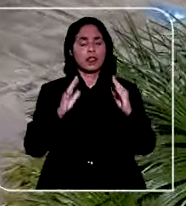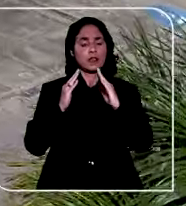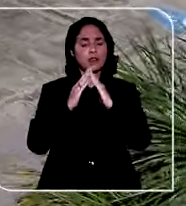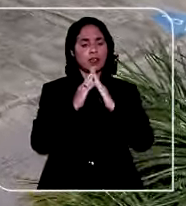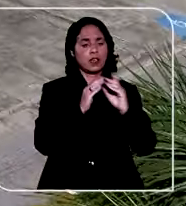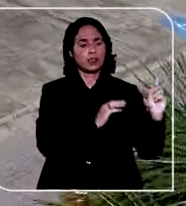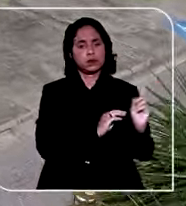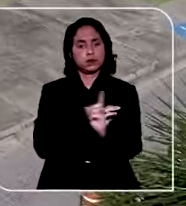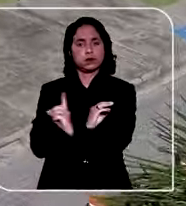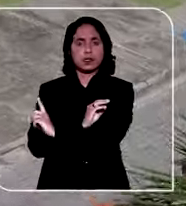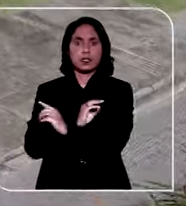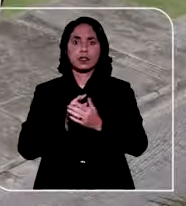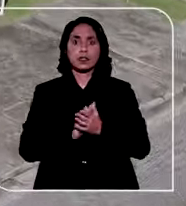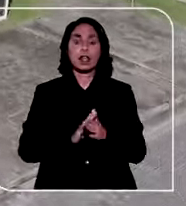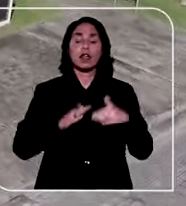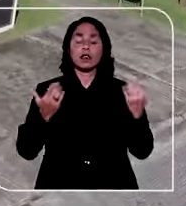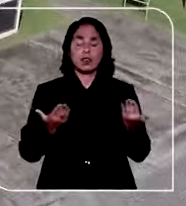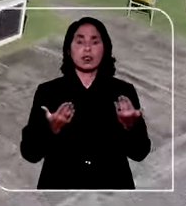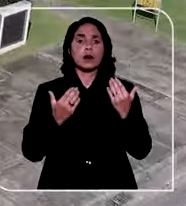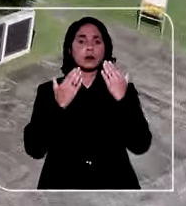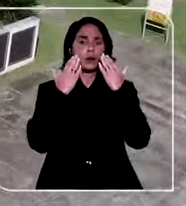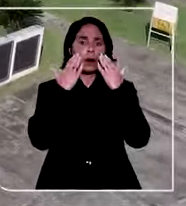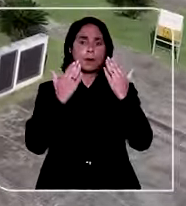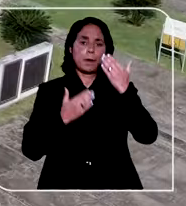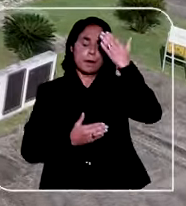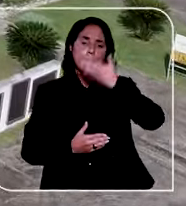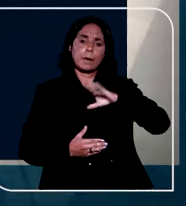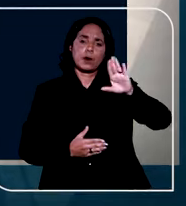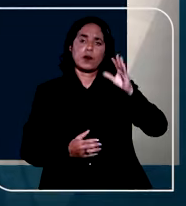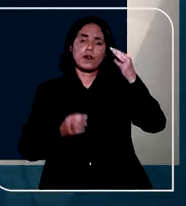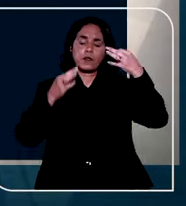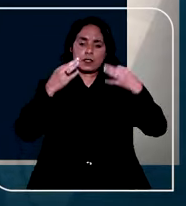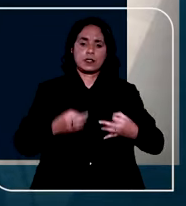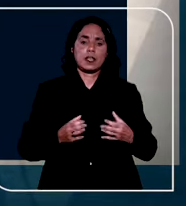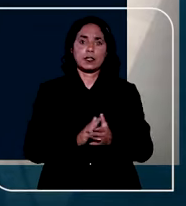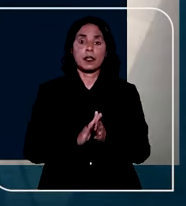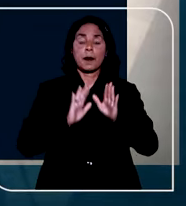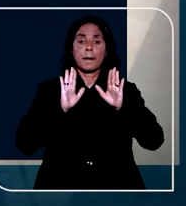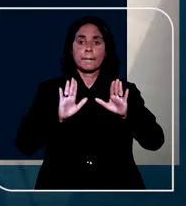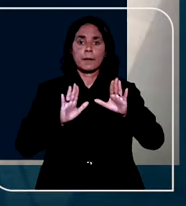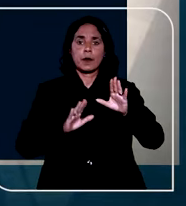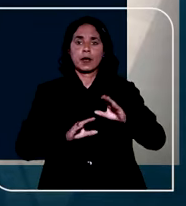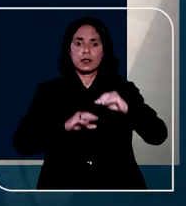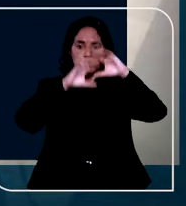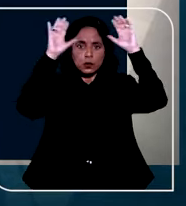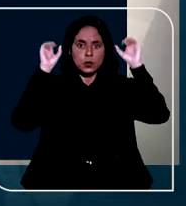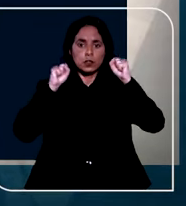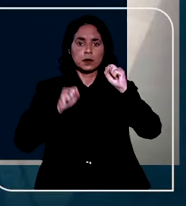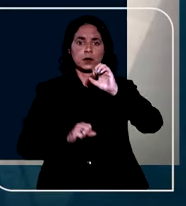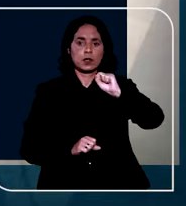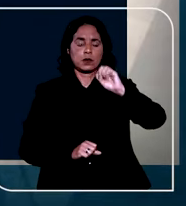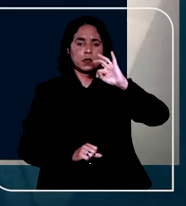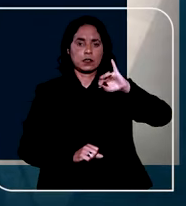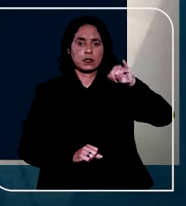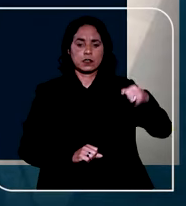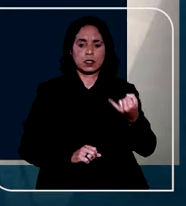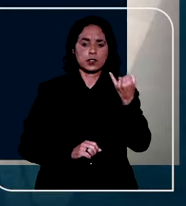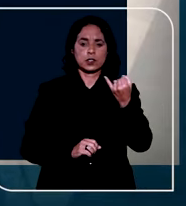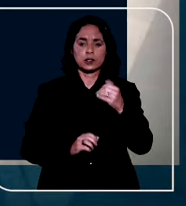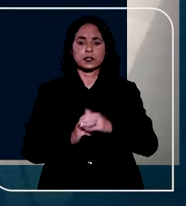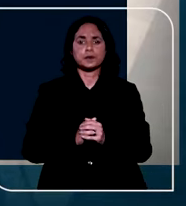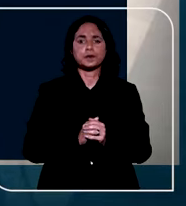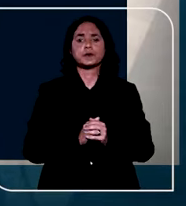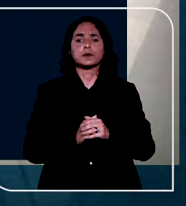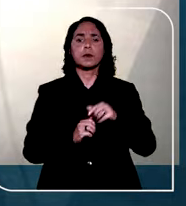policiais na residência a prova produzida seria lícita já no STJ o relator do caso o desembargador convocado